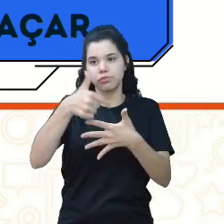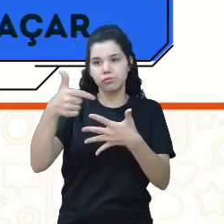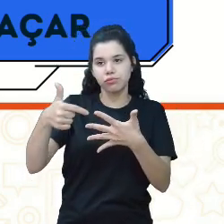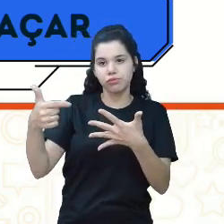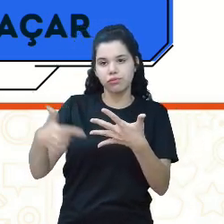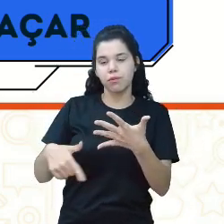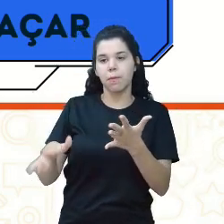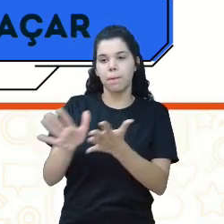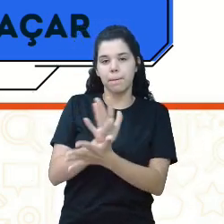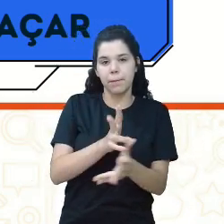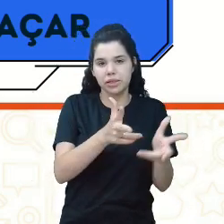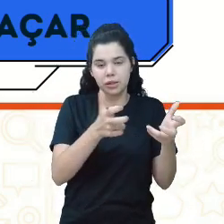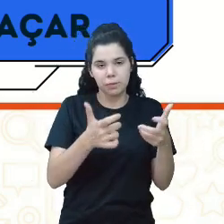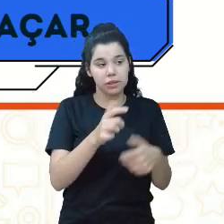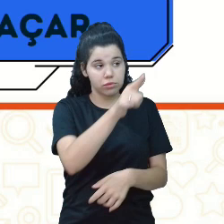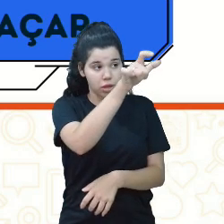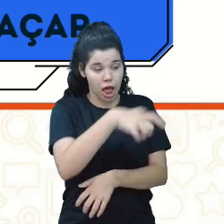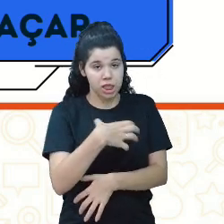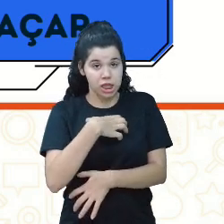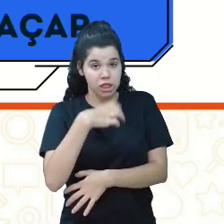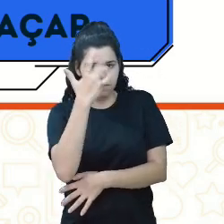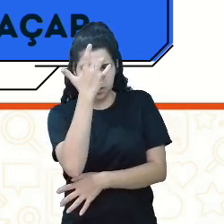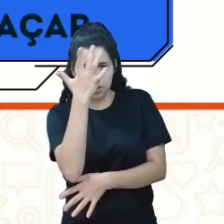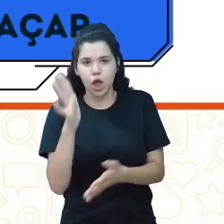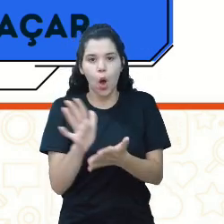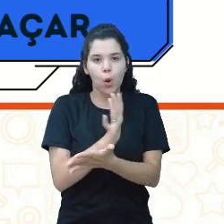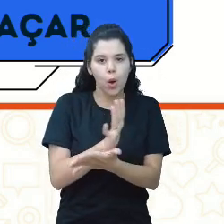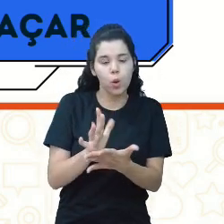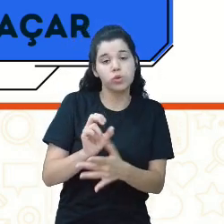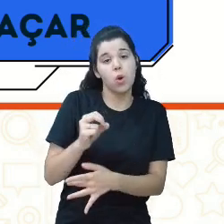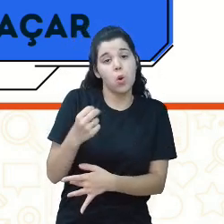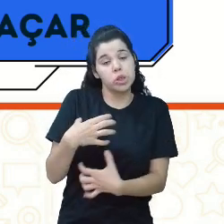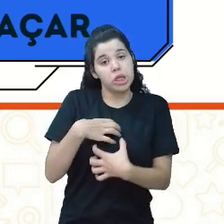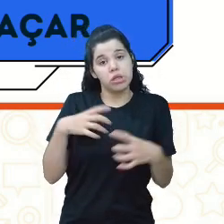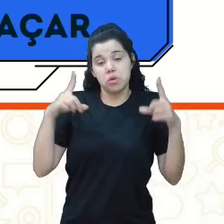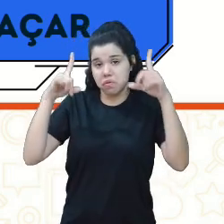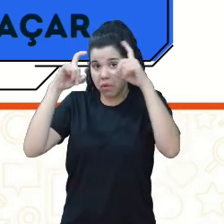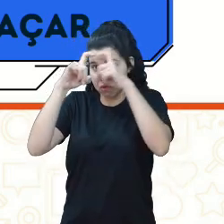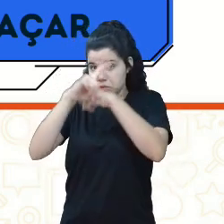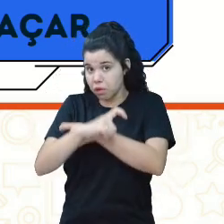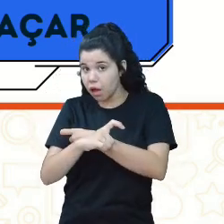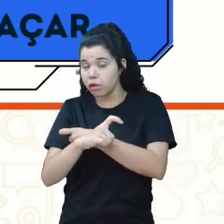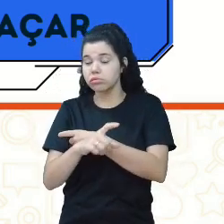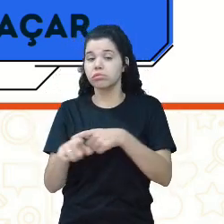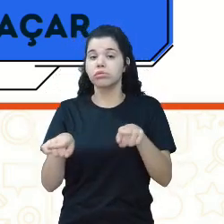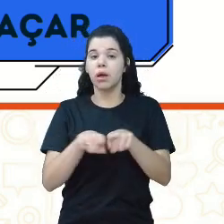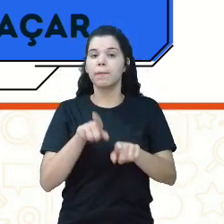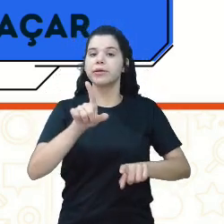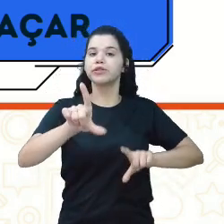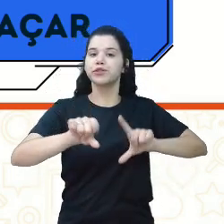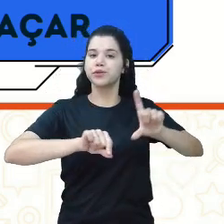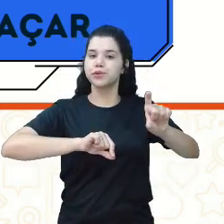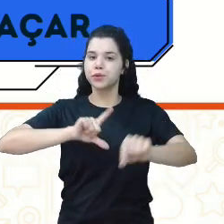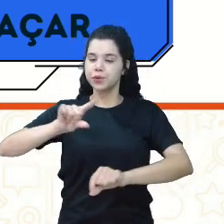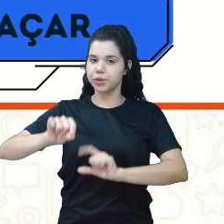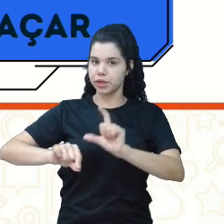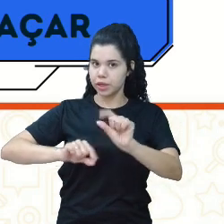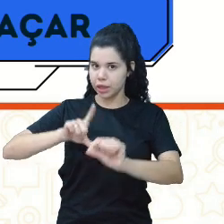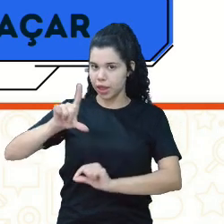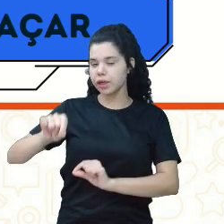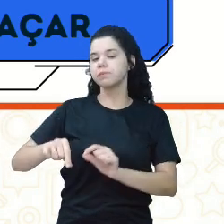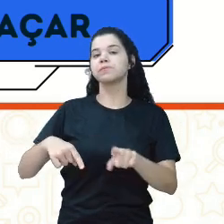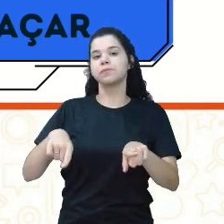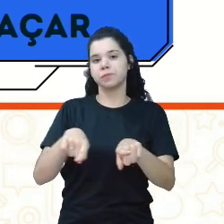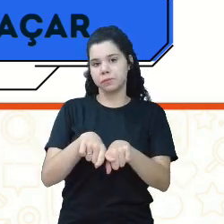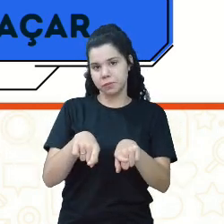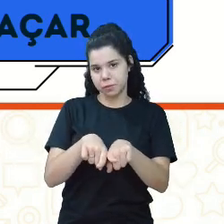propensões, identificar facilidades, identificar dificuldades, tomar decisões, tomar